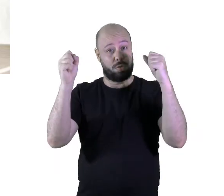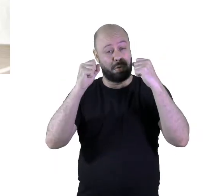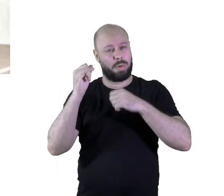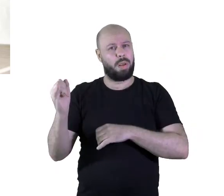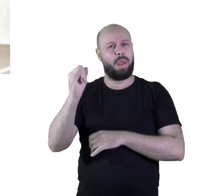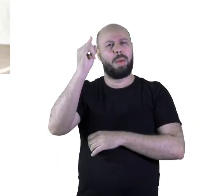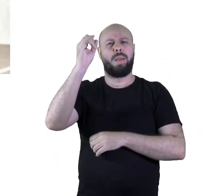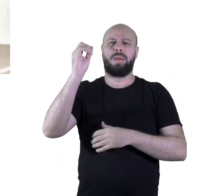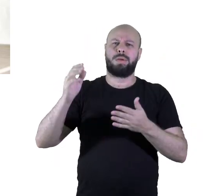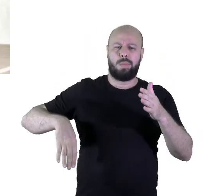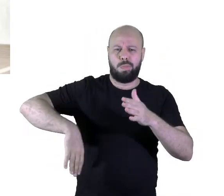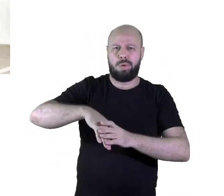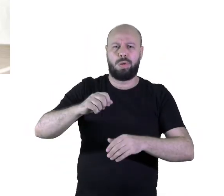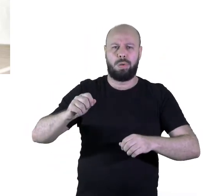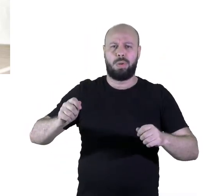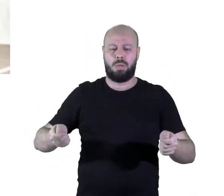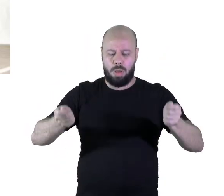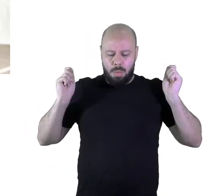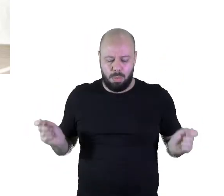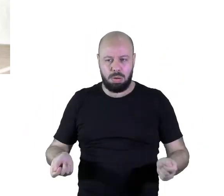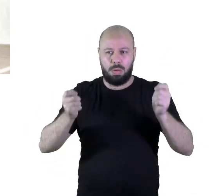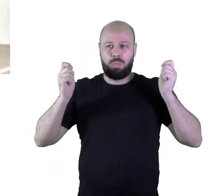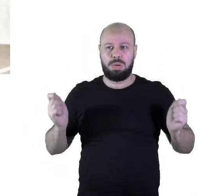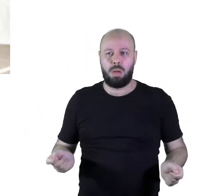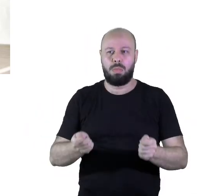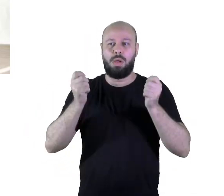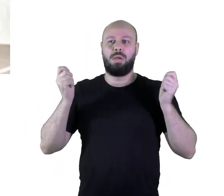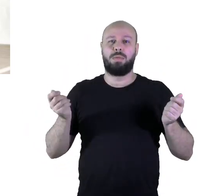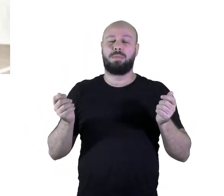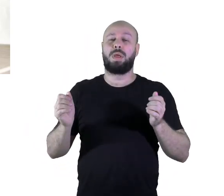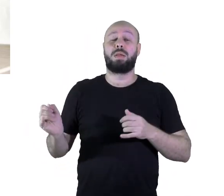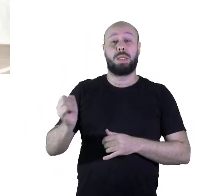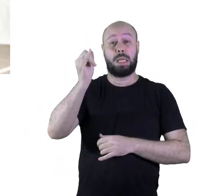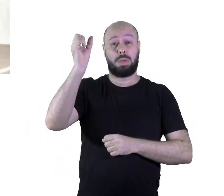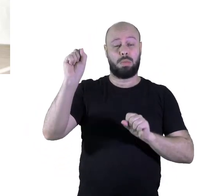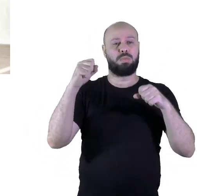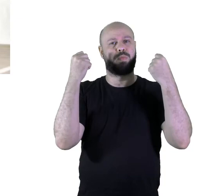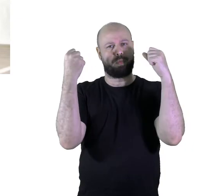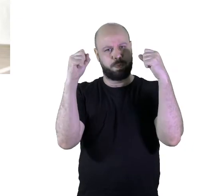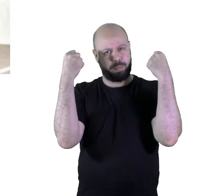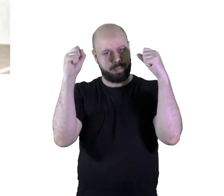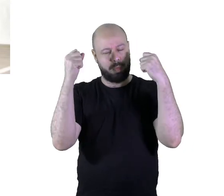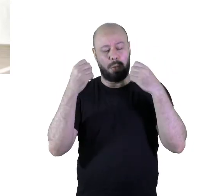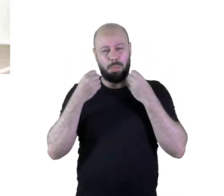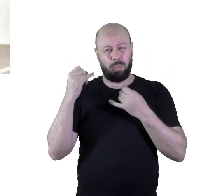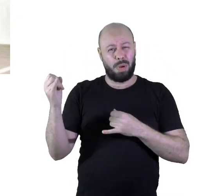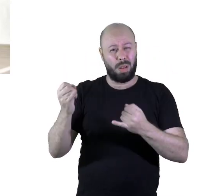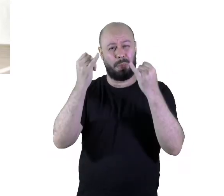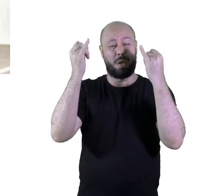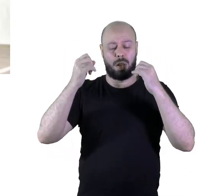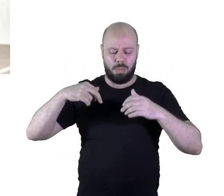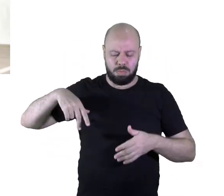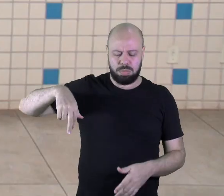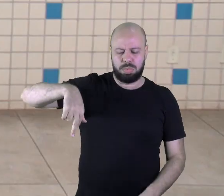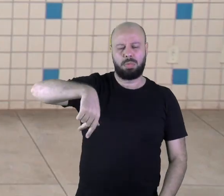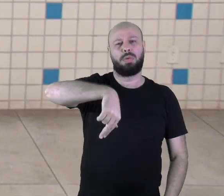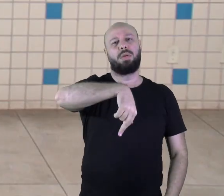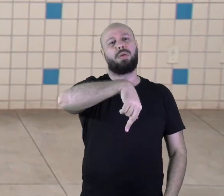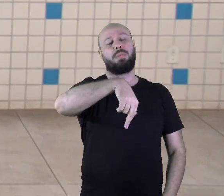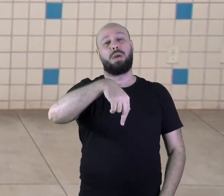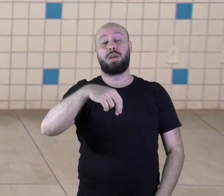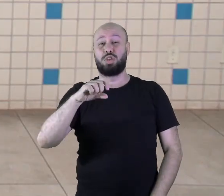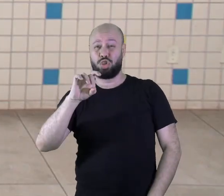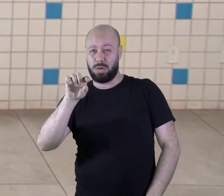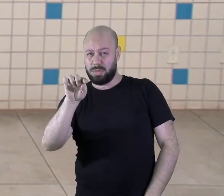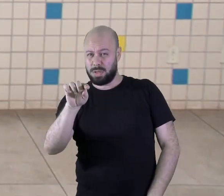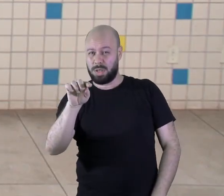jogar bola, pular corda, né? Toda essa atividade física é importante, uma caminhada, e não só para você